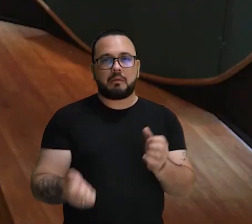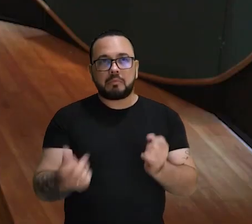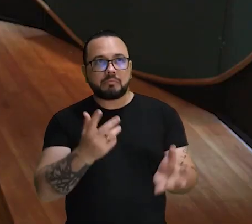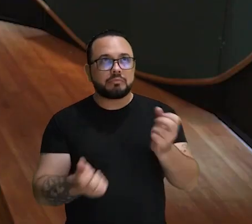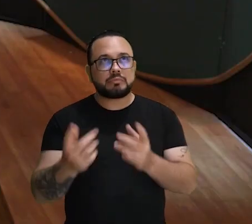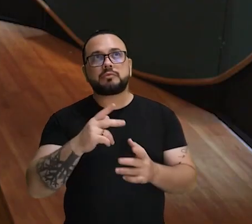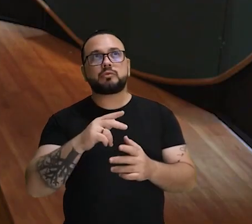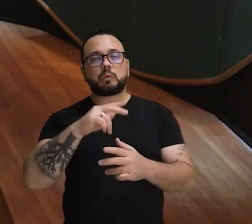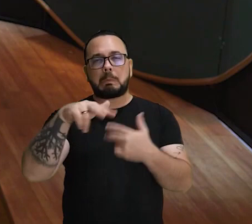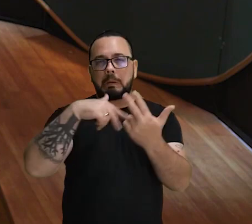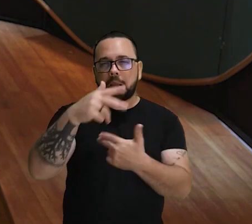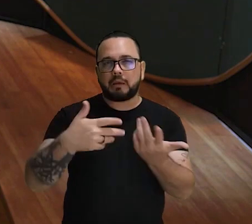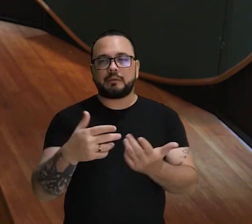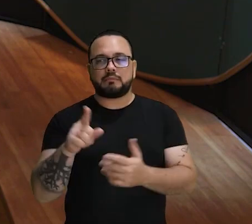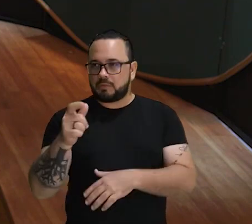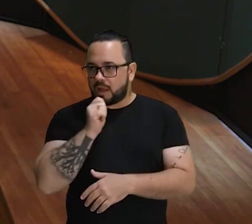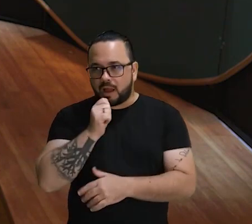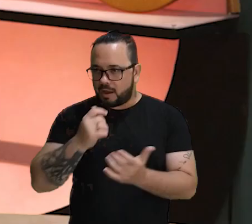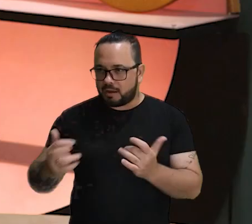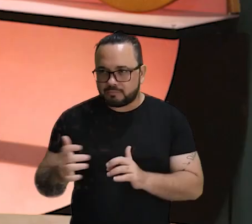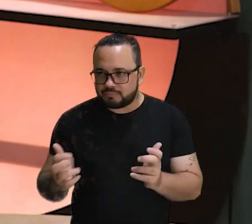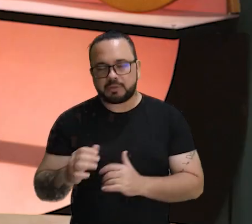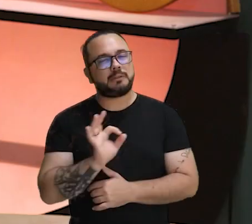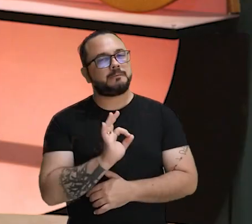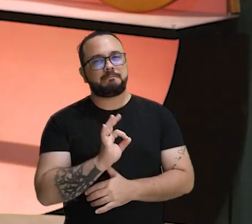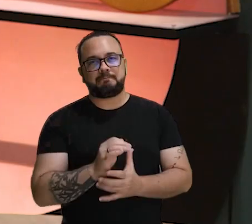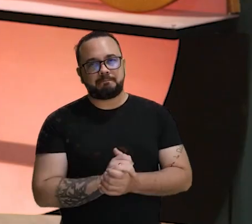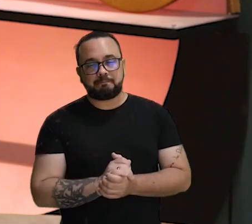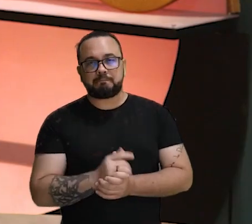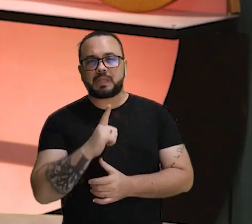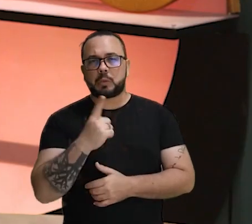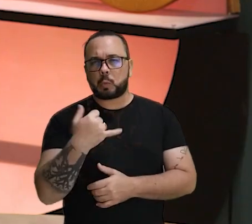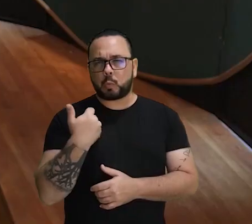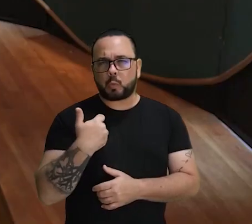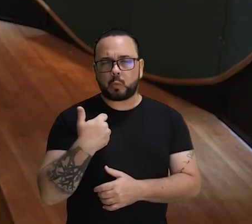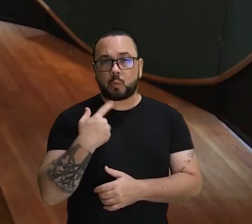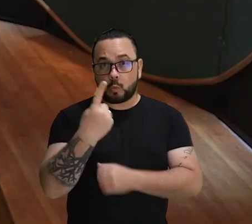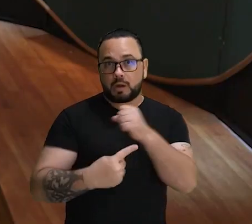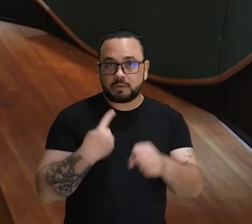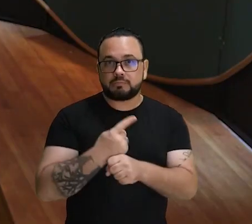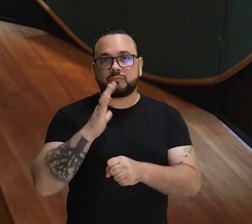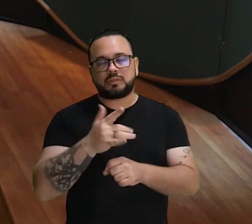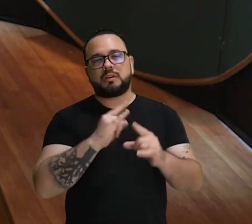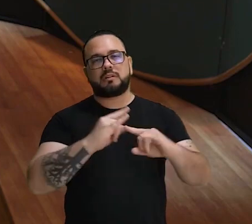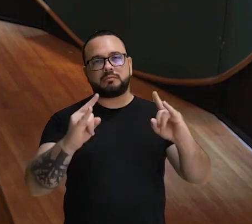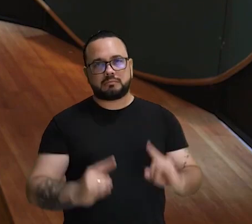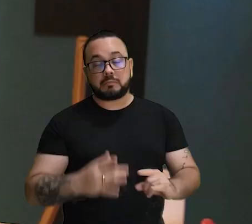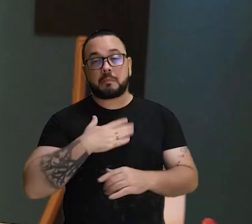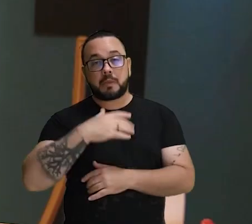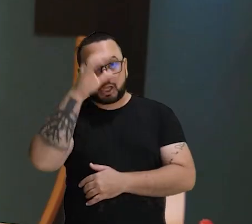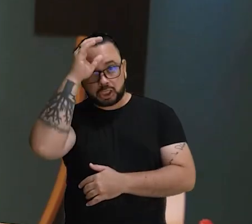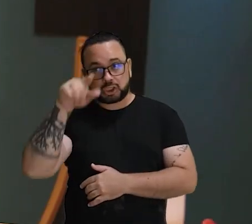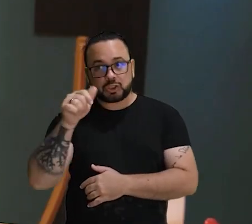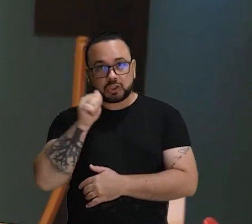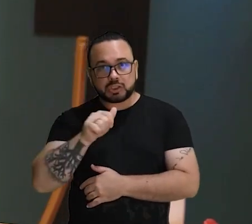fazia muito aéreos. E você não tocava ainda? Não tocava. Aí, quando tinha um ano mais ou menos de circo, eu tinha uma tia que tinha uma sanfona que